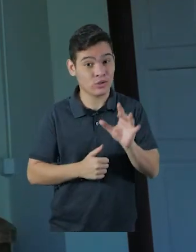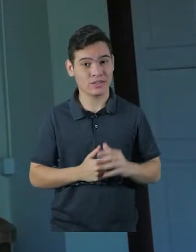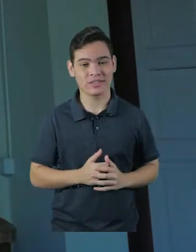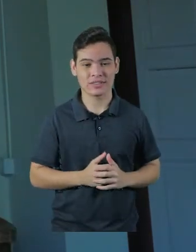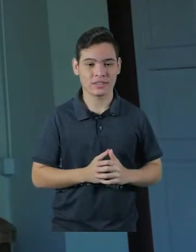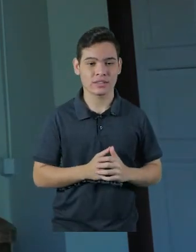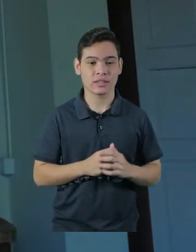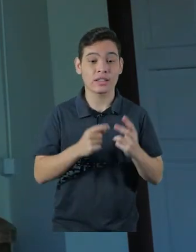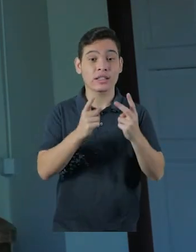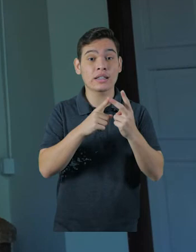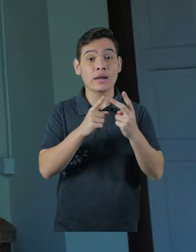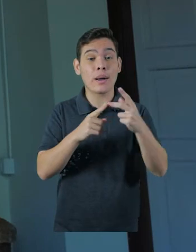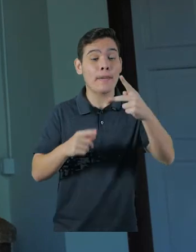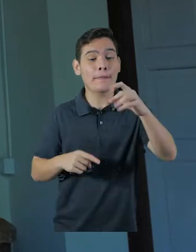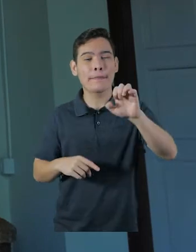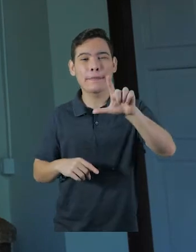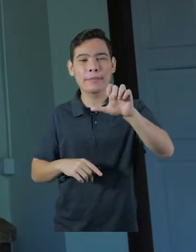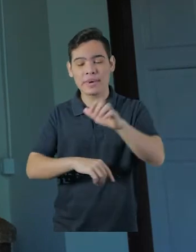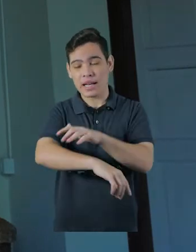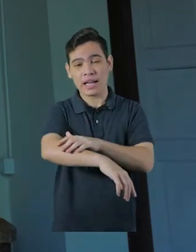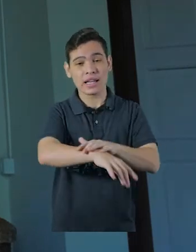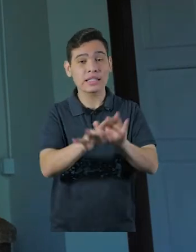Depois o nível da pele,